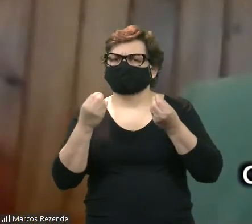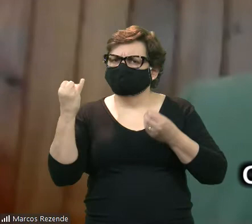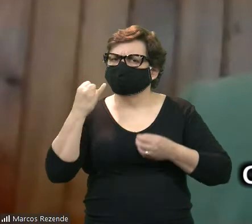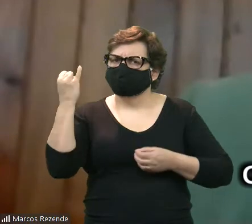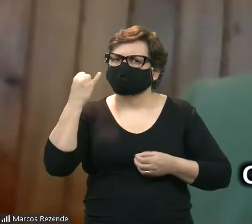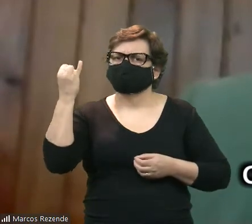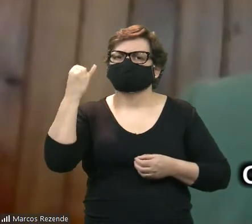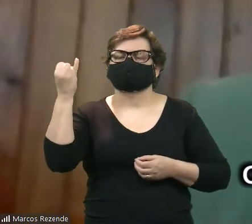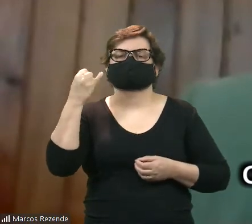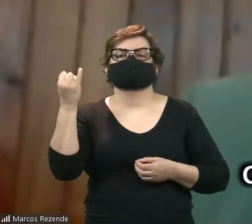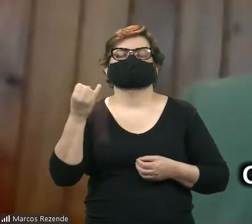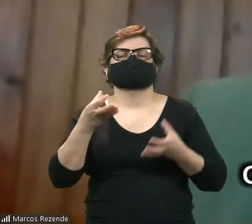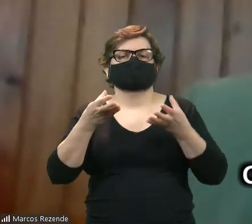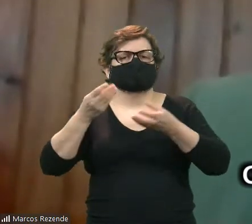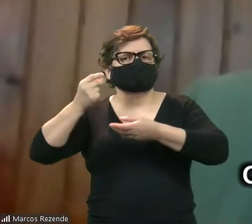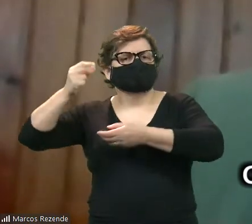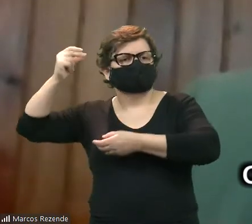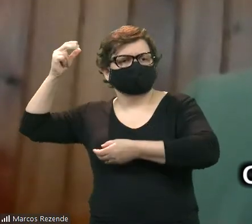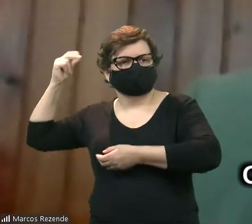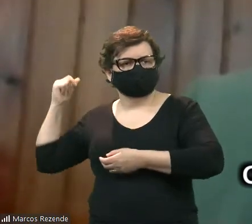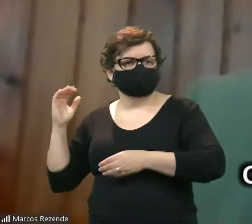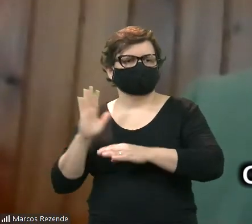há muito tempo tem contribuído